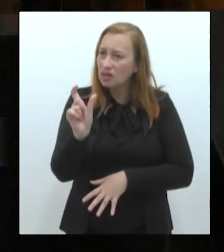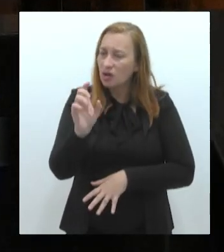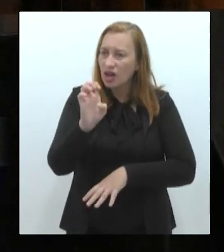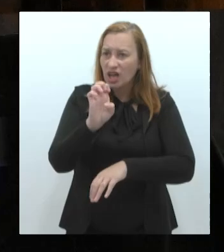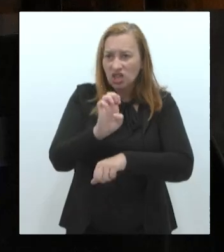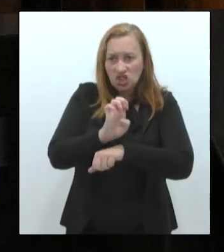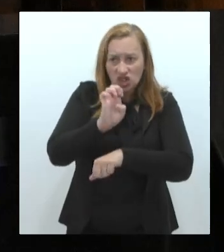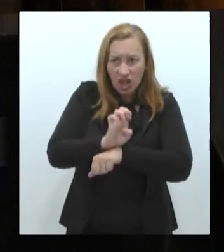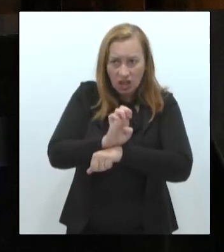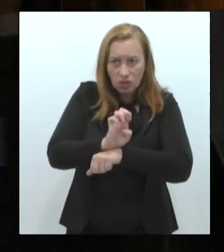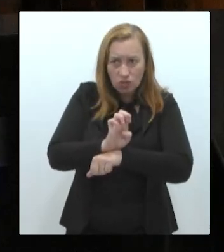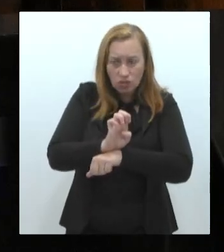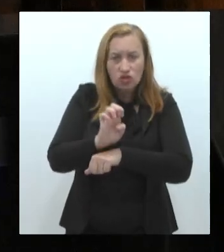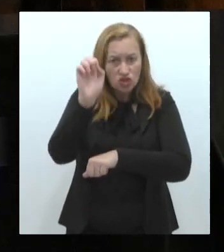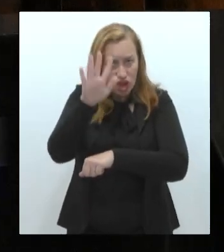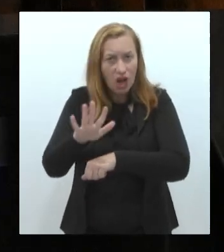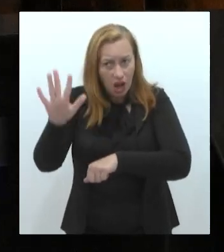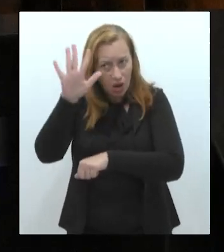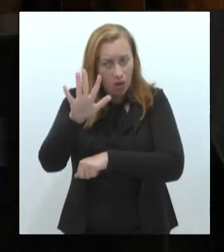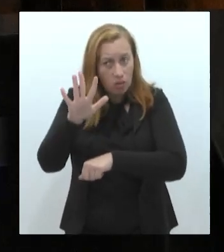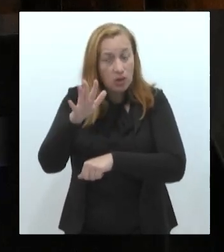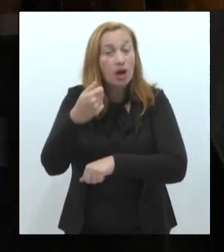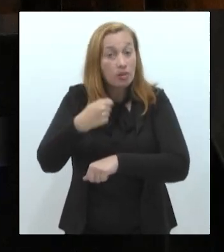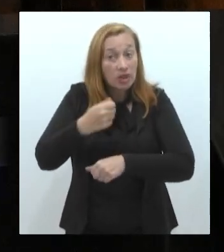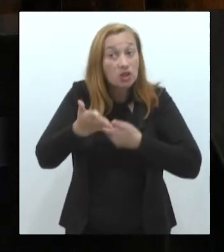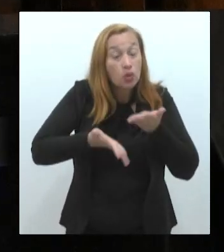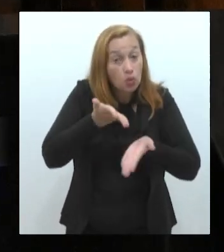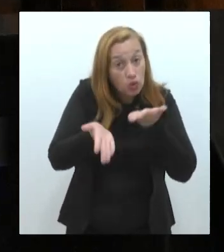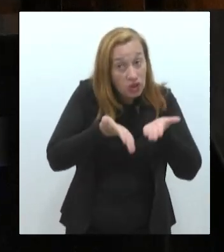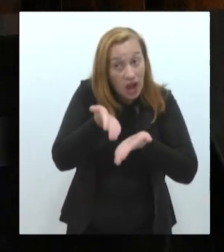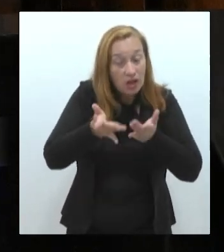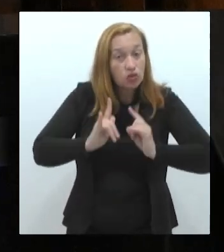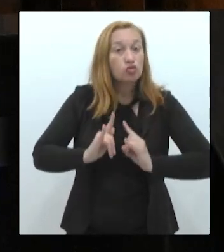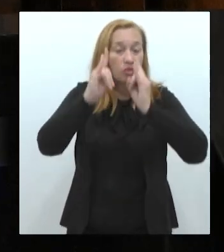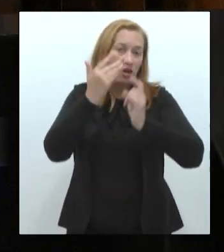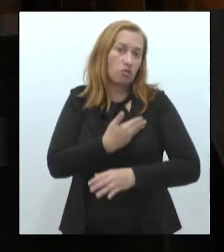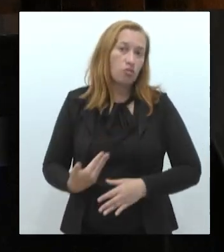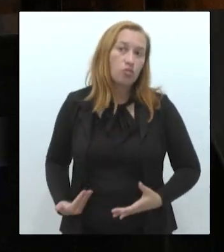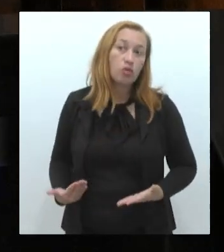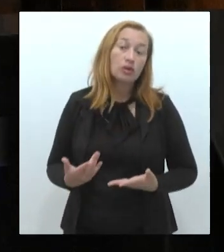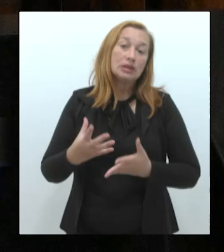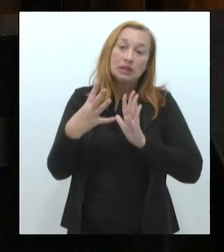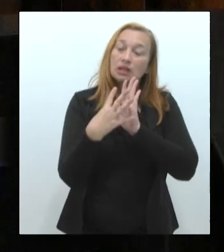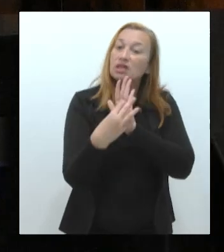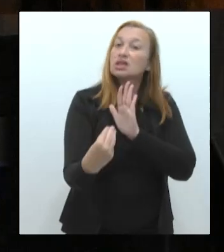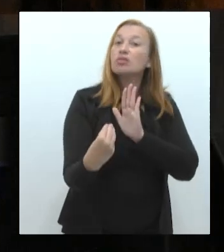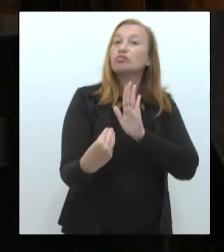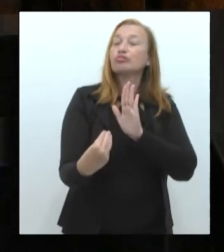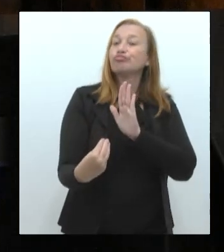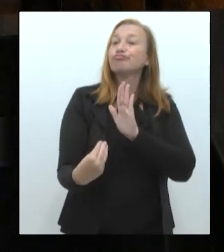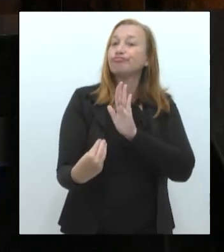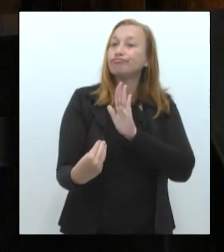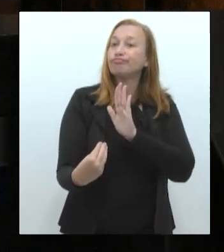Janeiro, o Estado tem que cuidar dos seus prédios públicos, porque ele tem que dar um exemplo,